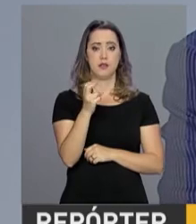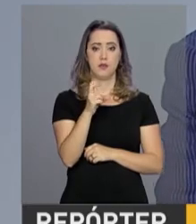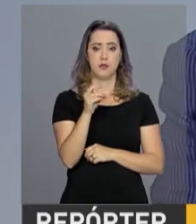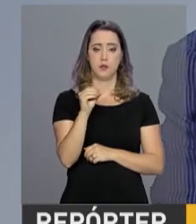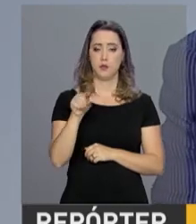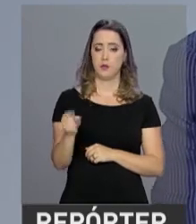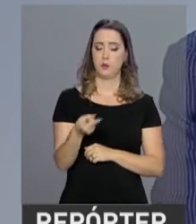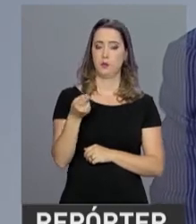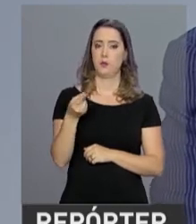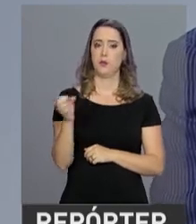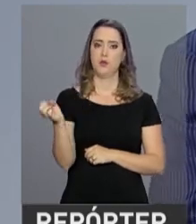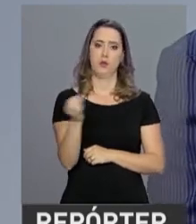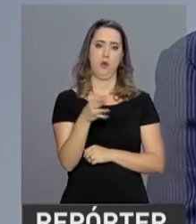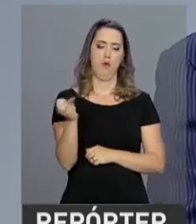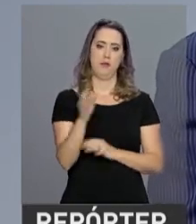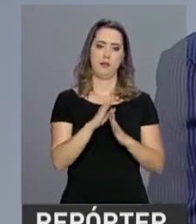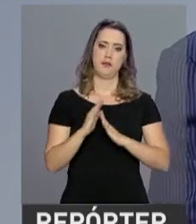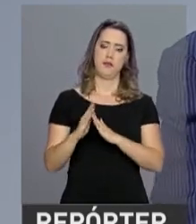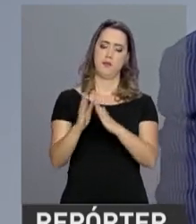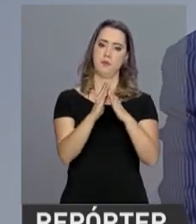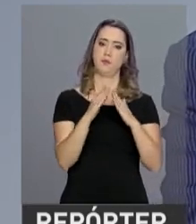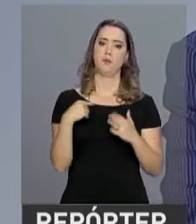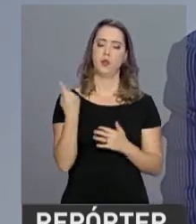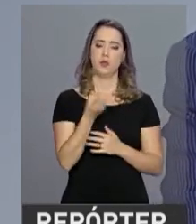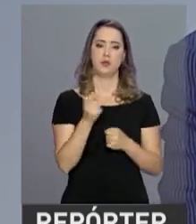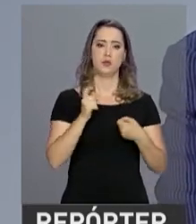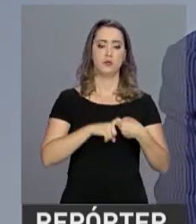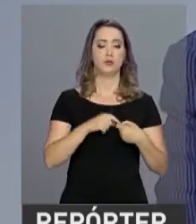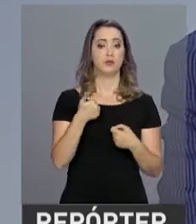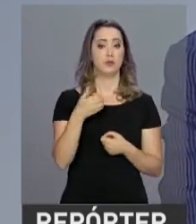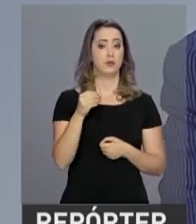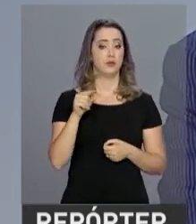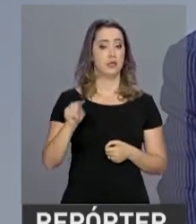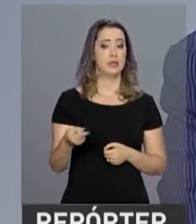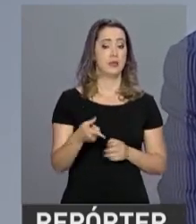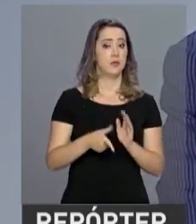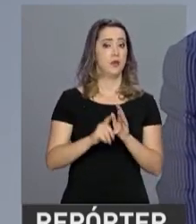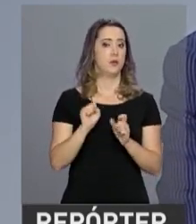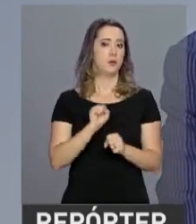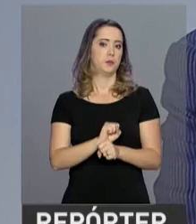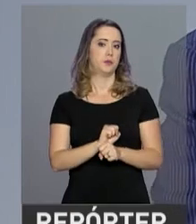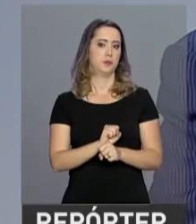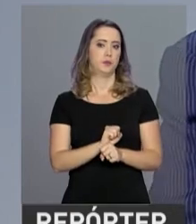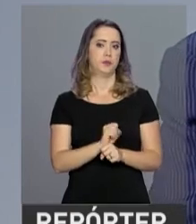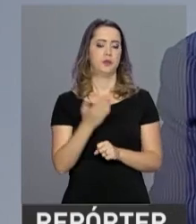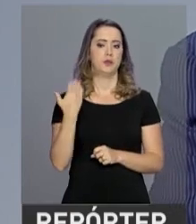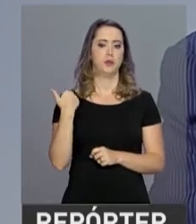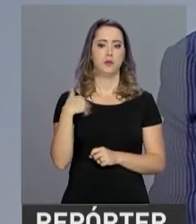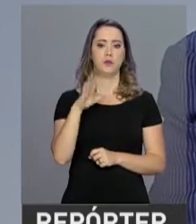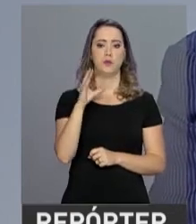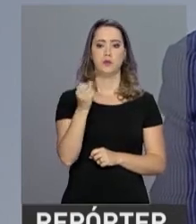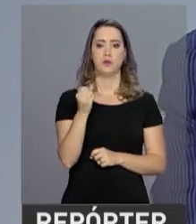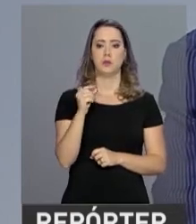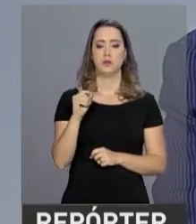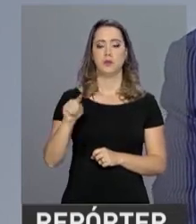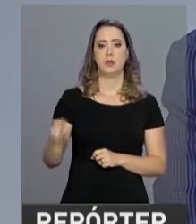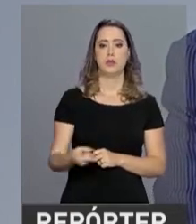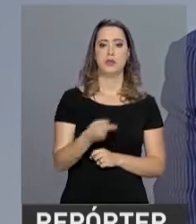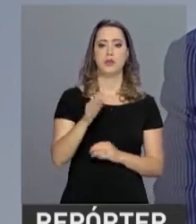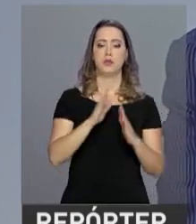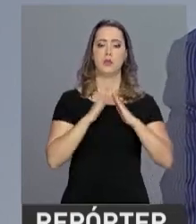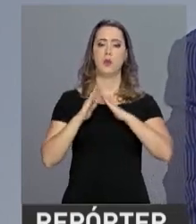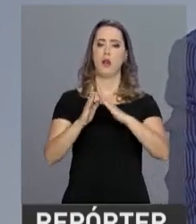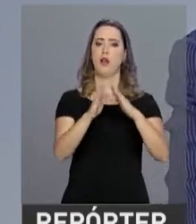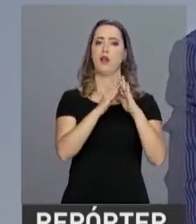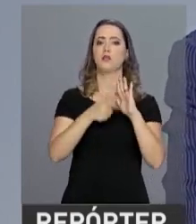iniciar a construção nós retomamos de quase 100 mil unidades que estavam paralisadas há mais de 60 mil moradias